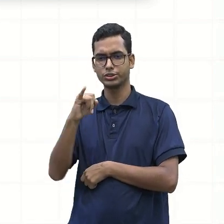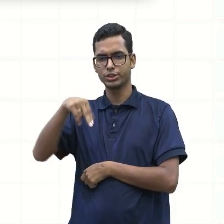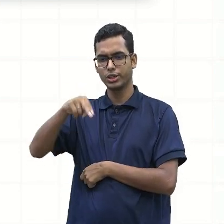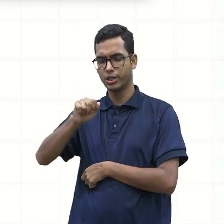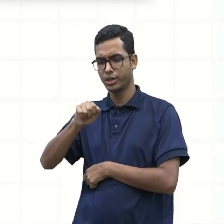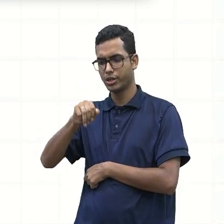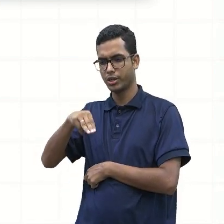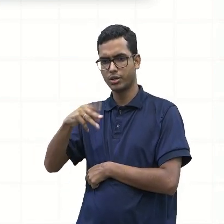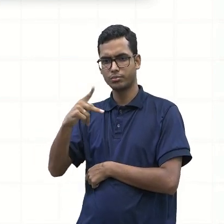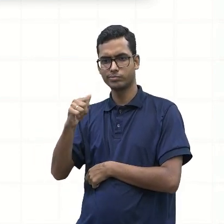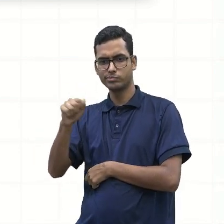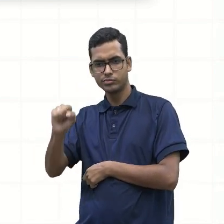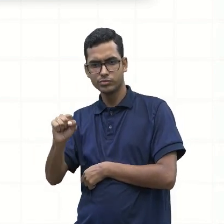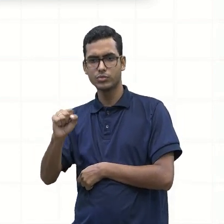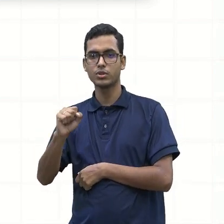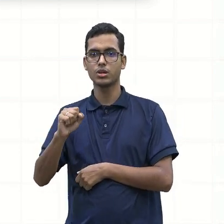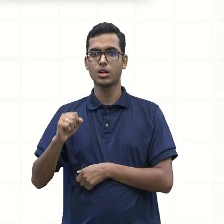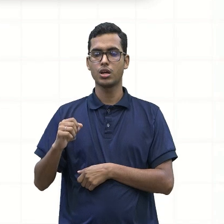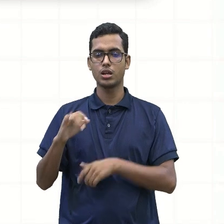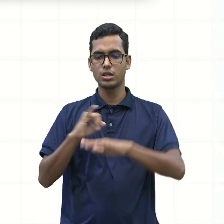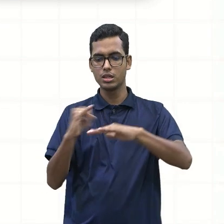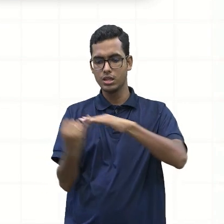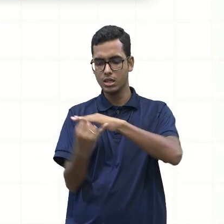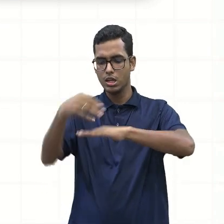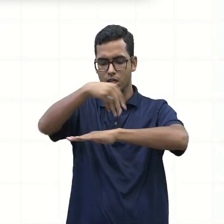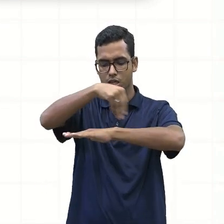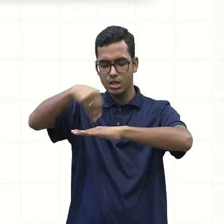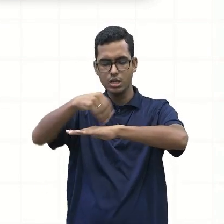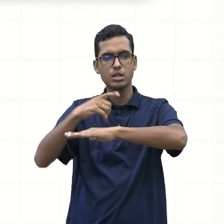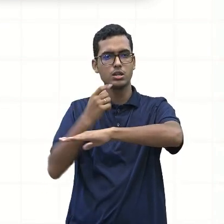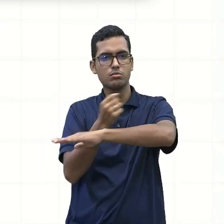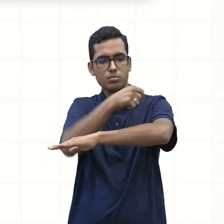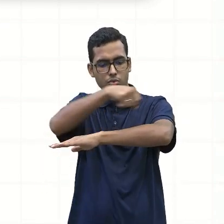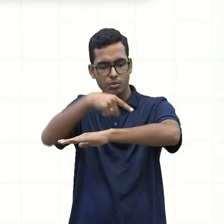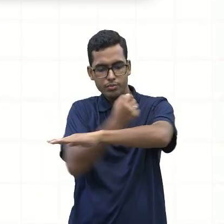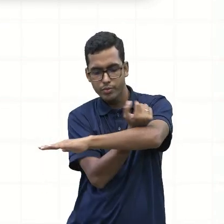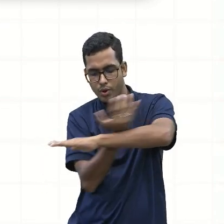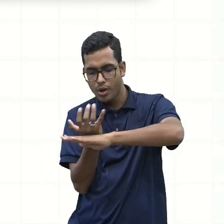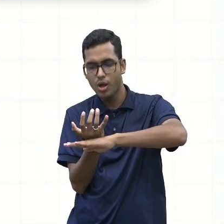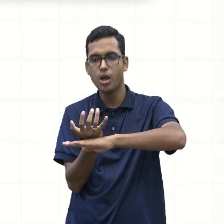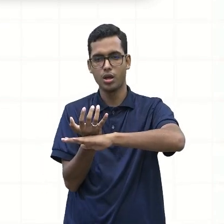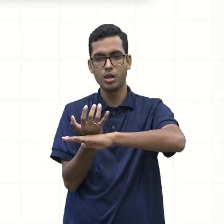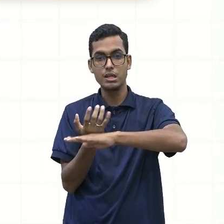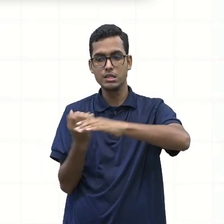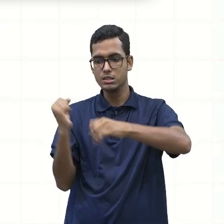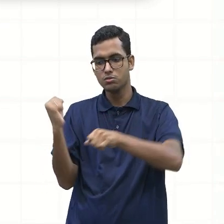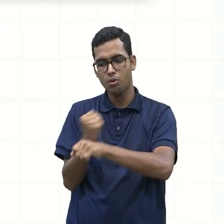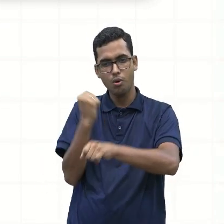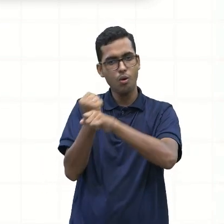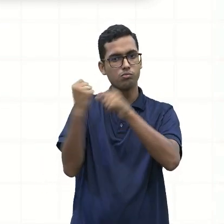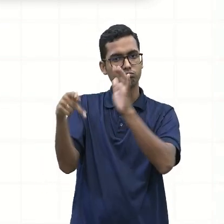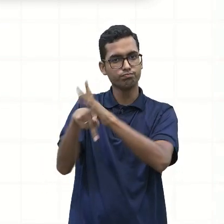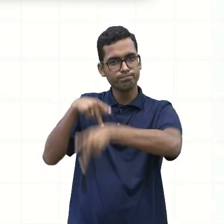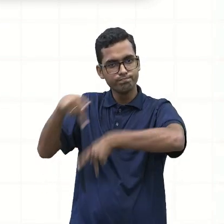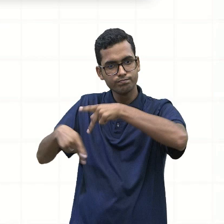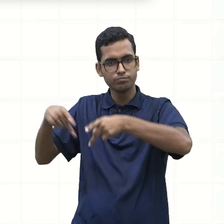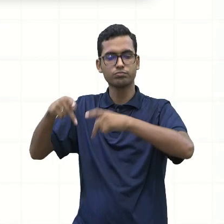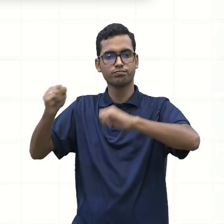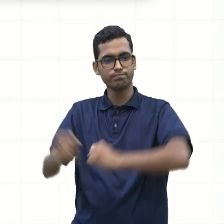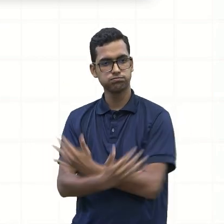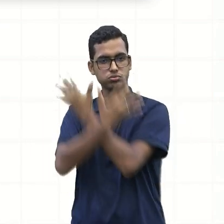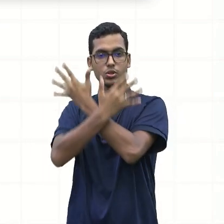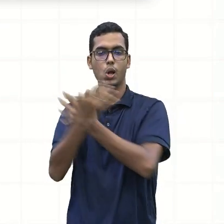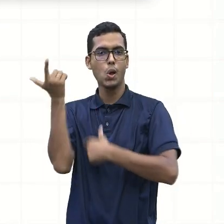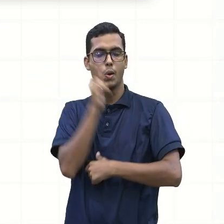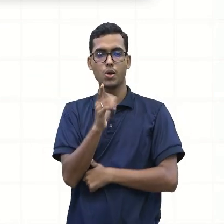pelos astecas para que eles pudessem ter alimentos necessários para a sua população. Então vocês estão vendo